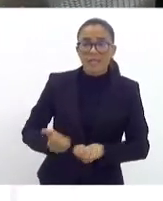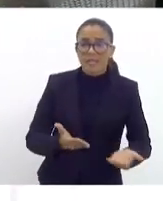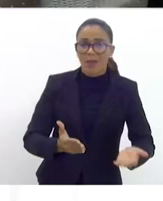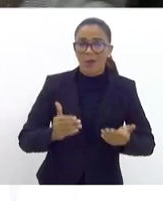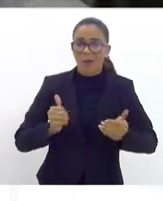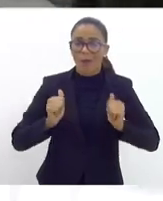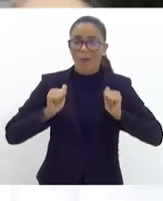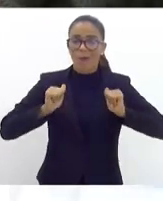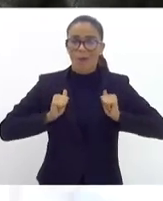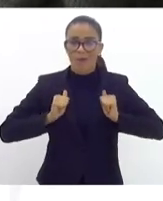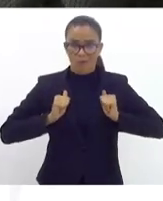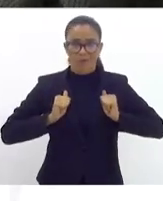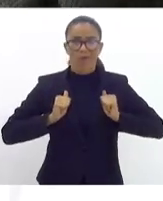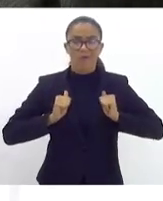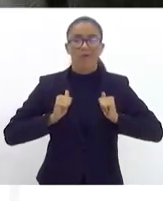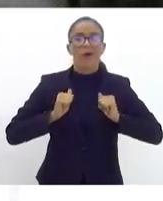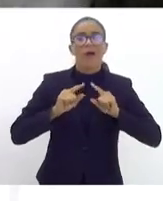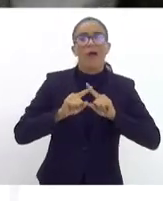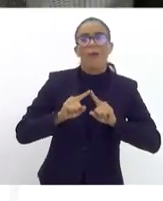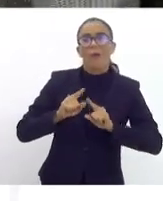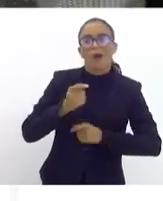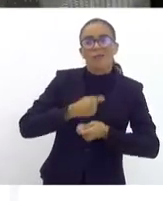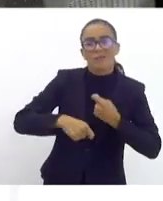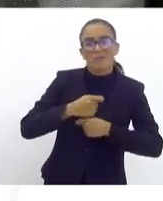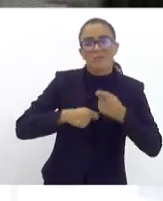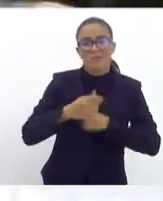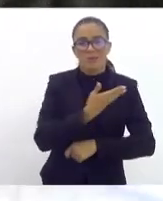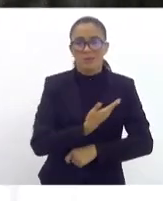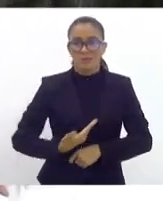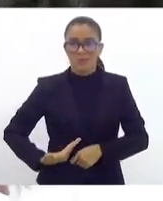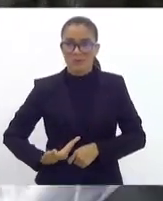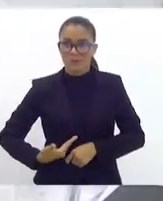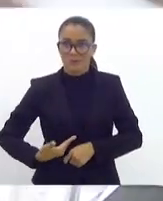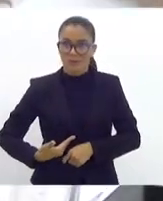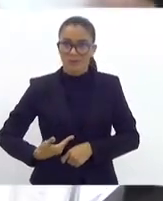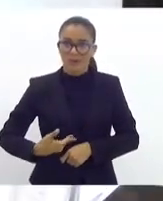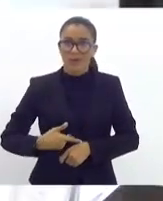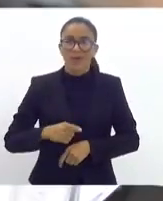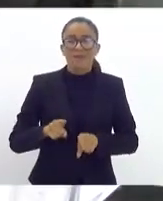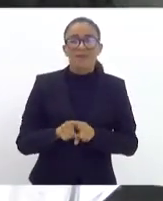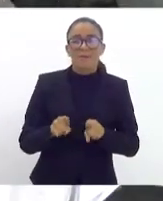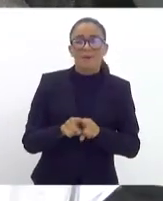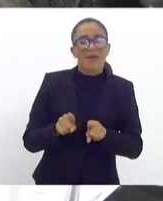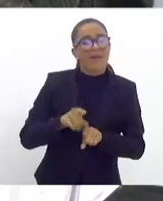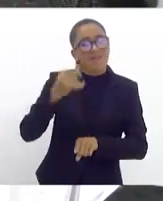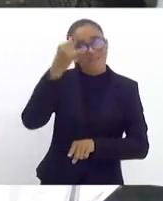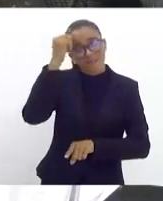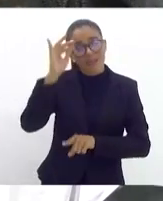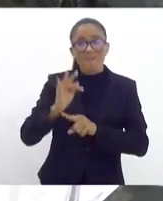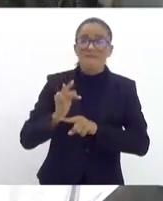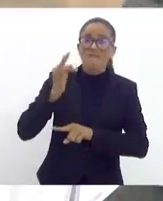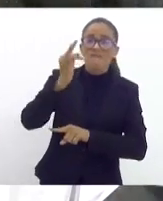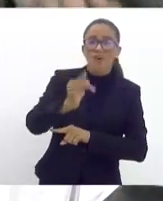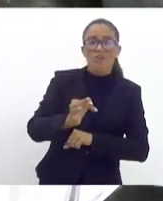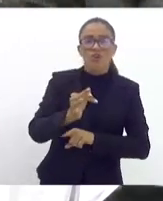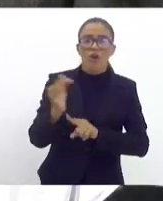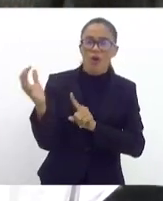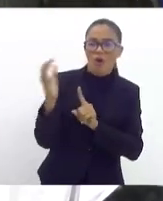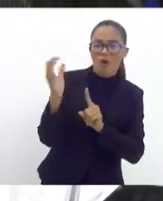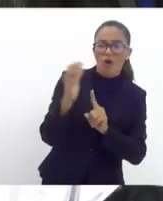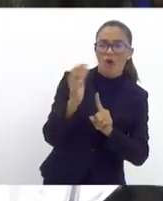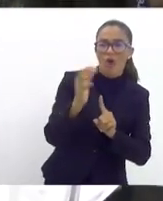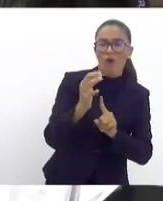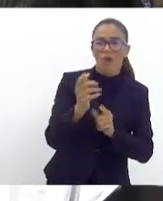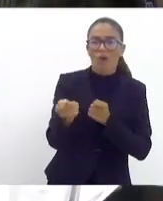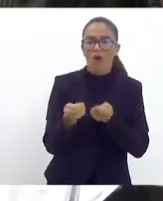administrador público de atuar em base legal e não sofrer depois questionamento de controladores externos isso